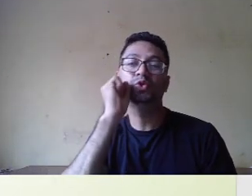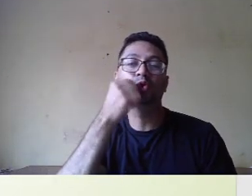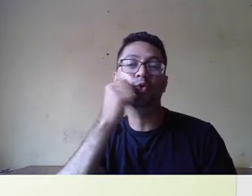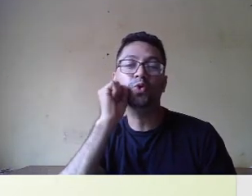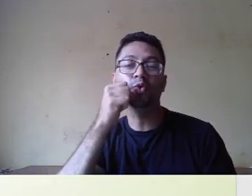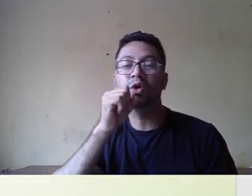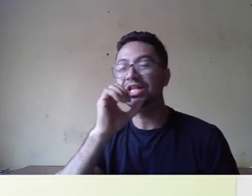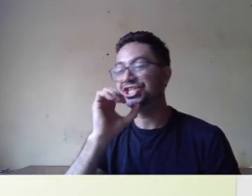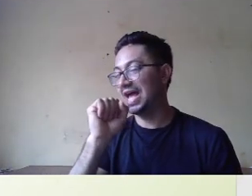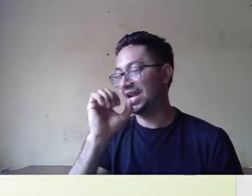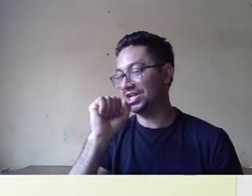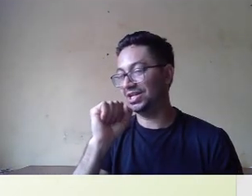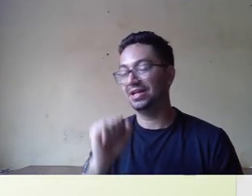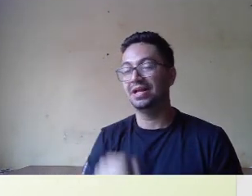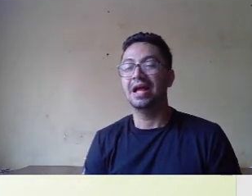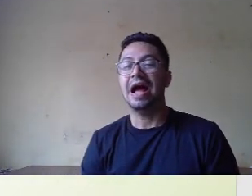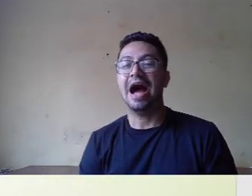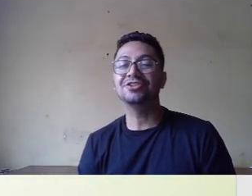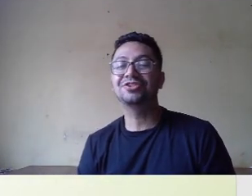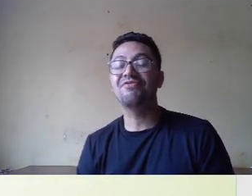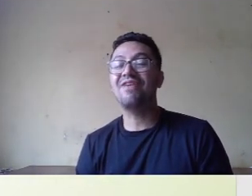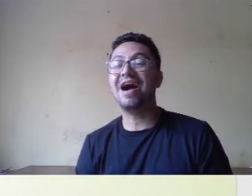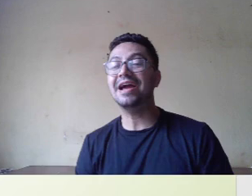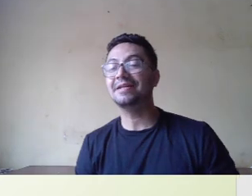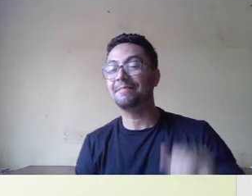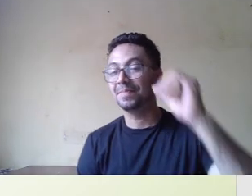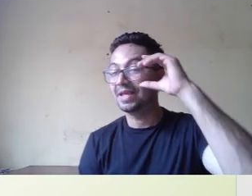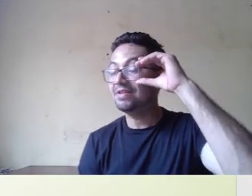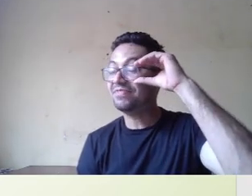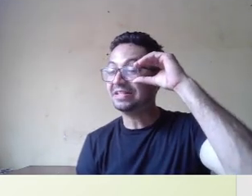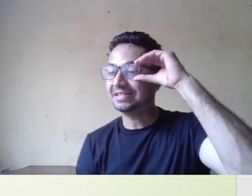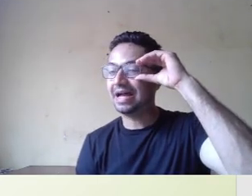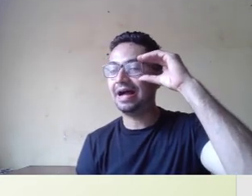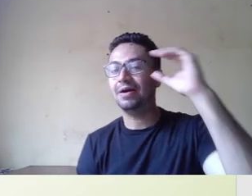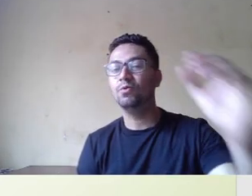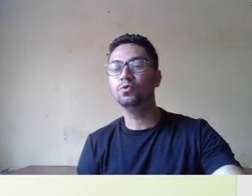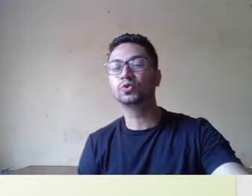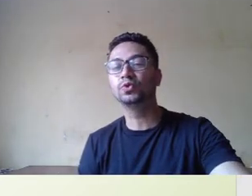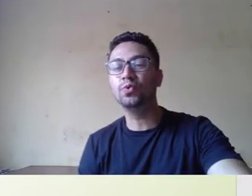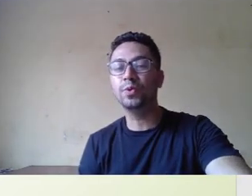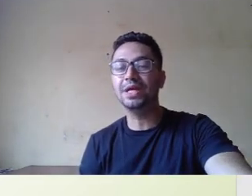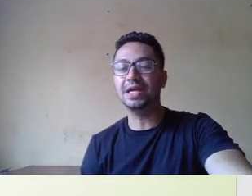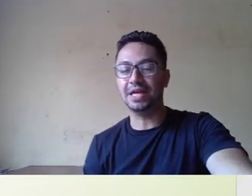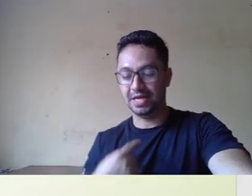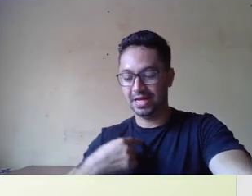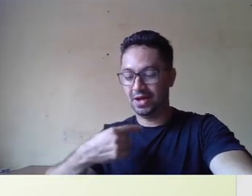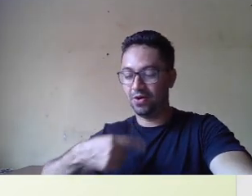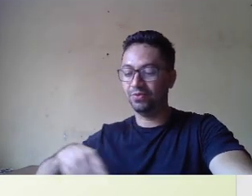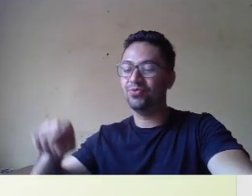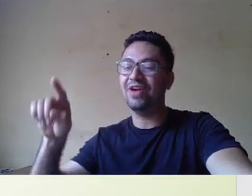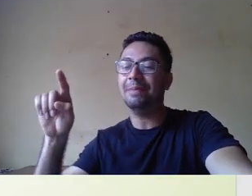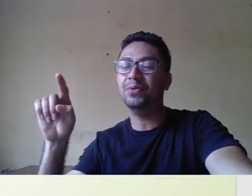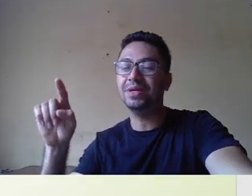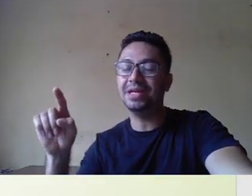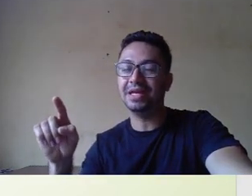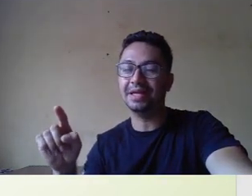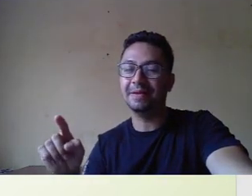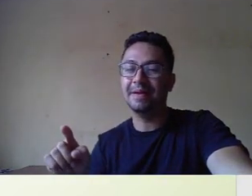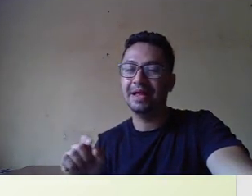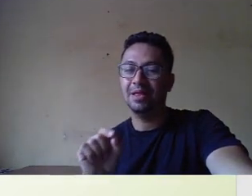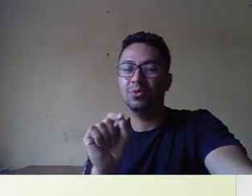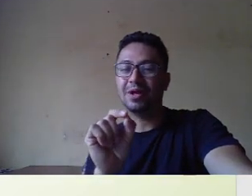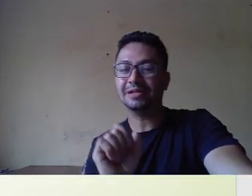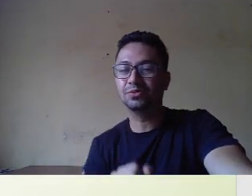um suco de laranja. A gente vai enfatizar o uso do ir, ó, do verbo